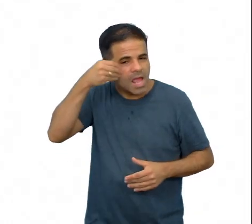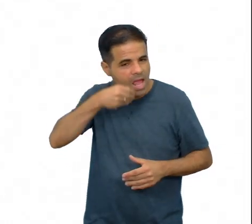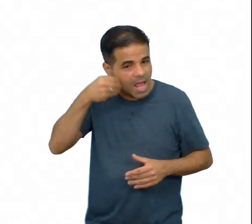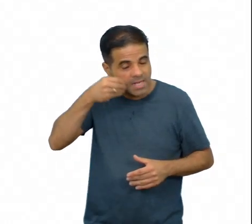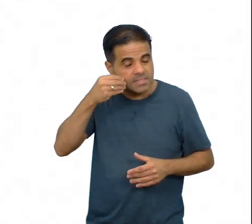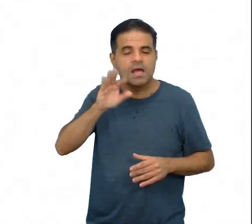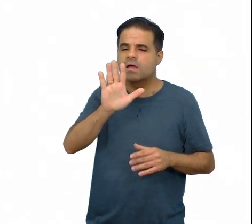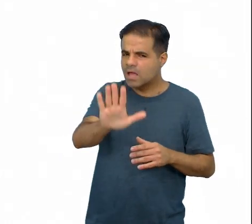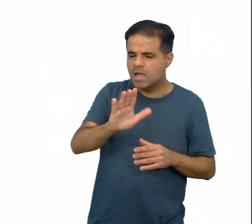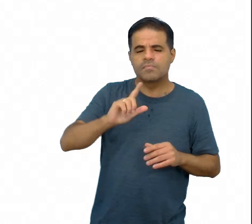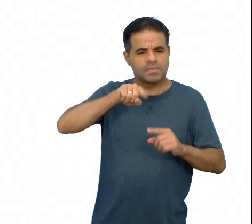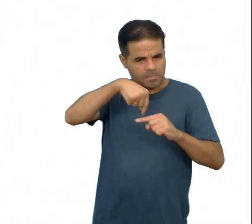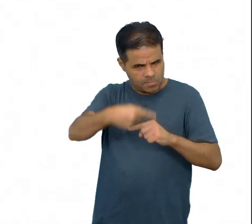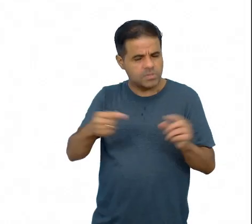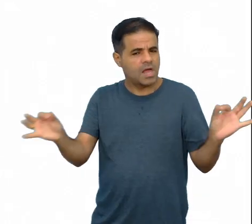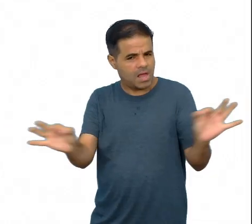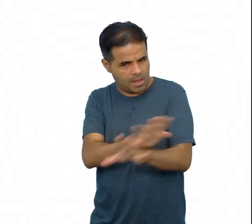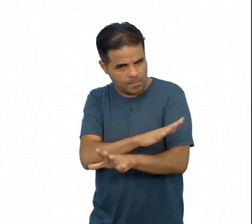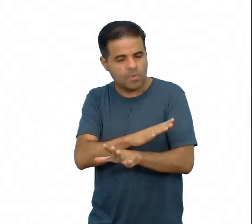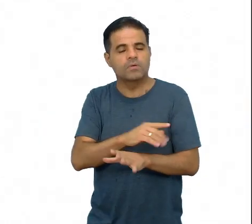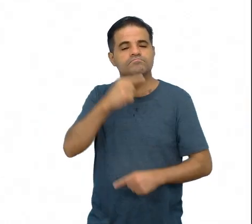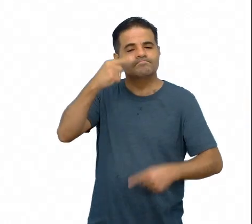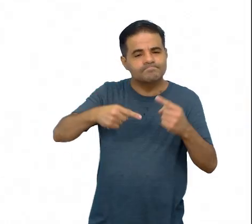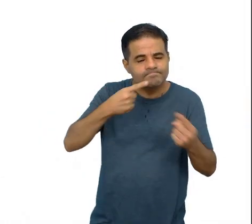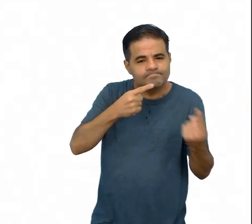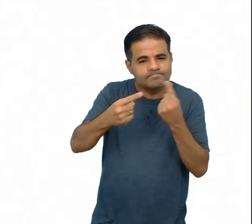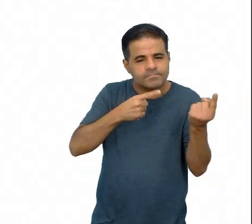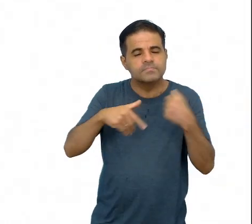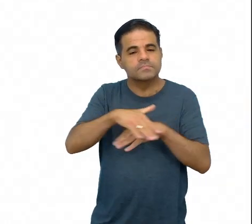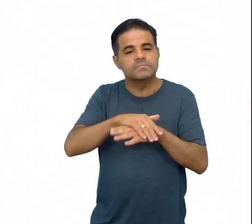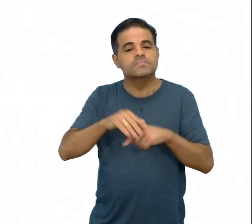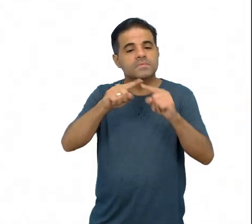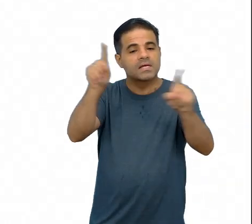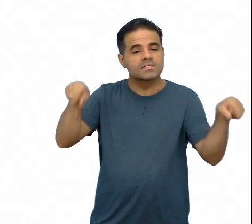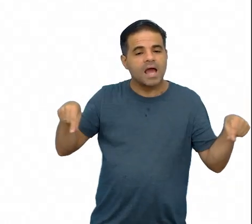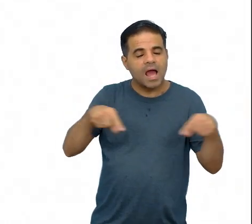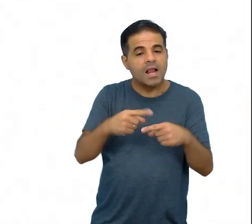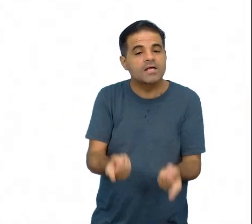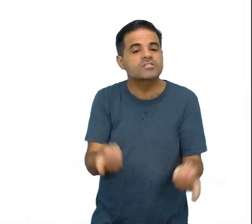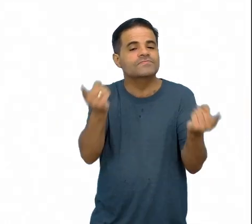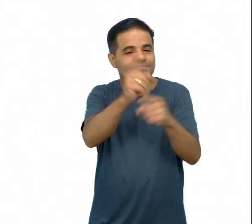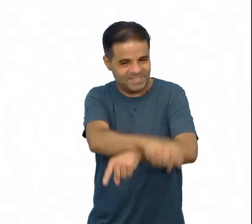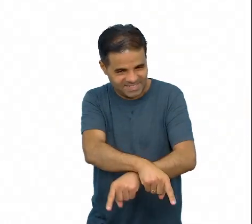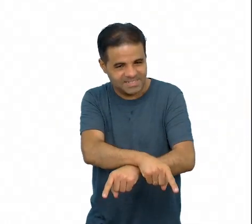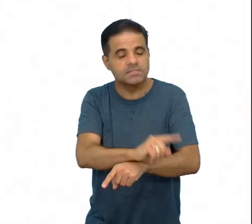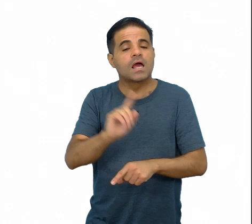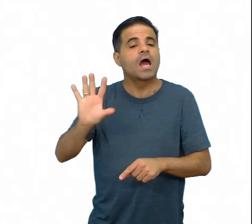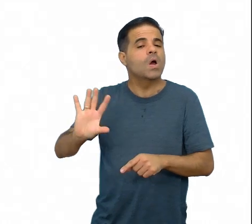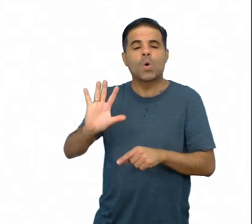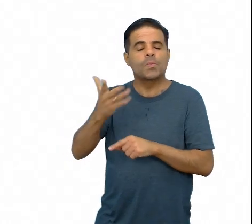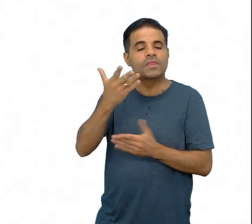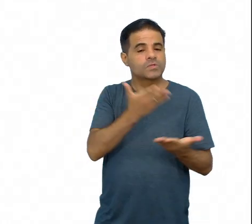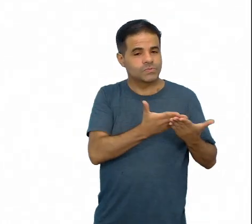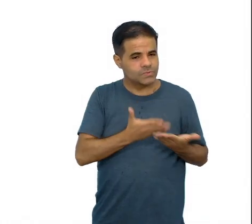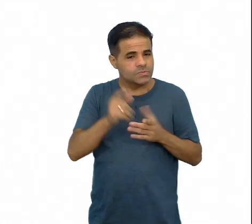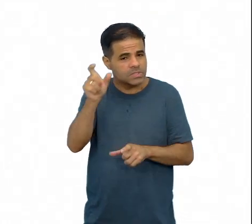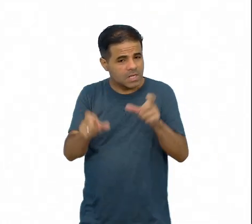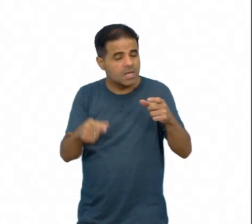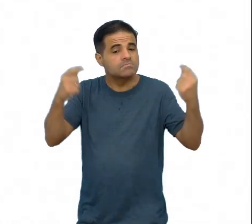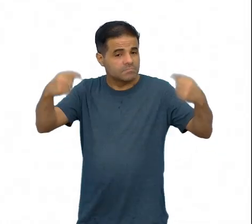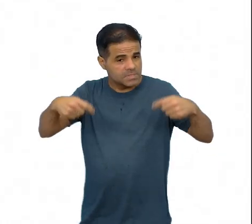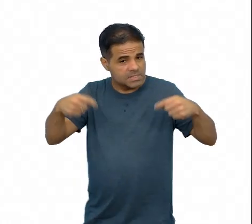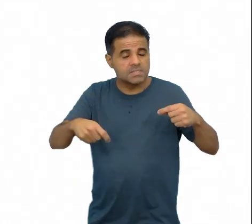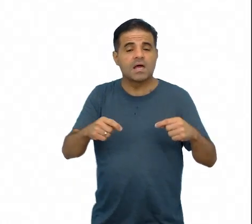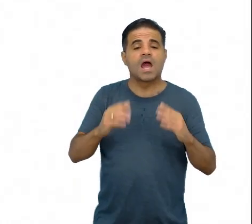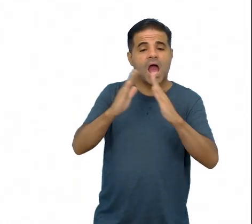E aí, feito isso, né? Como a gente está falando da sala de aula invertida, então, feito isso, aí que os estudantes pesquisaram na